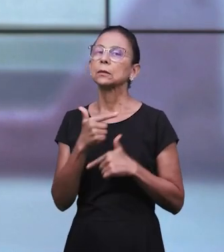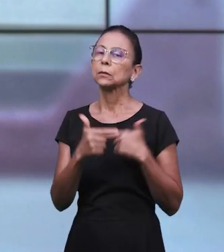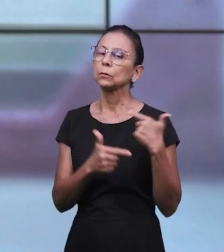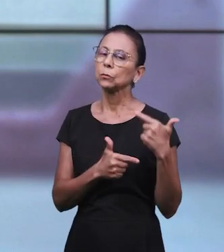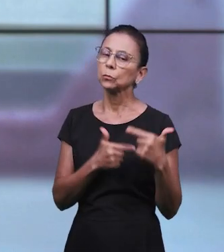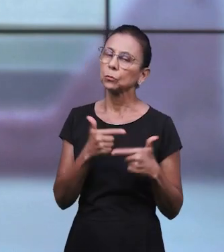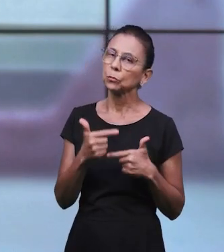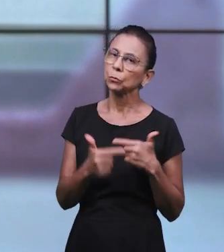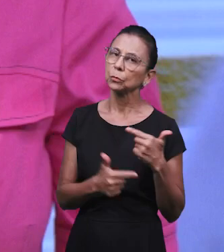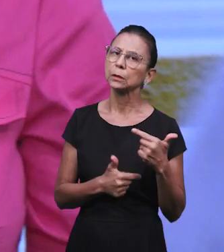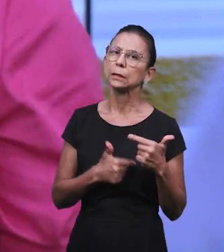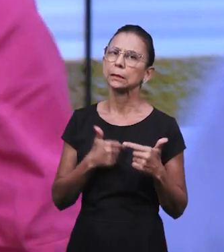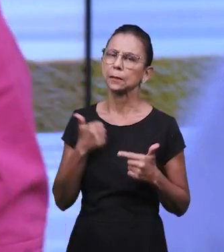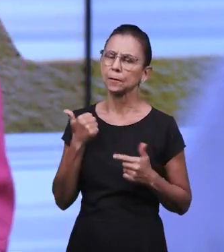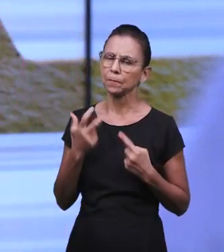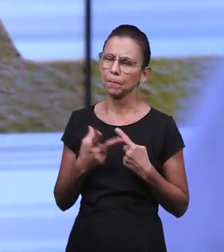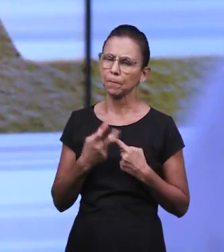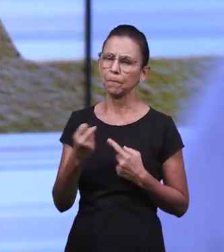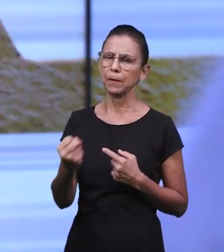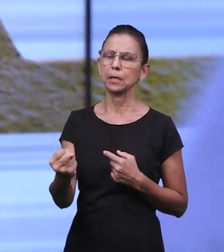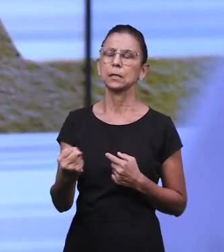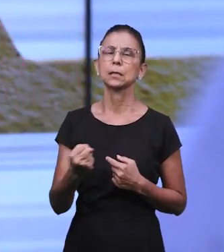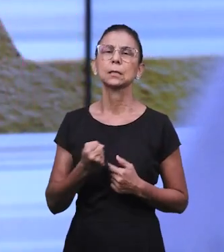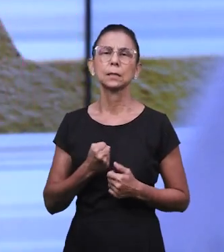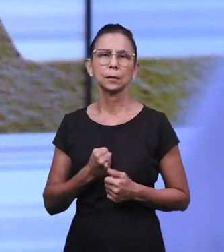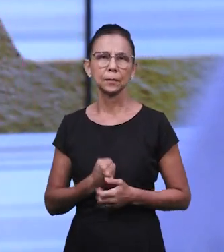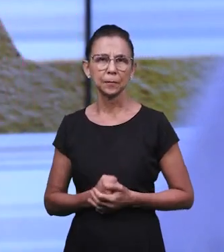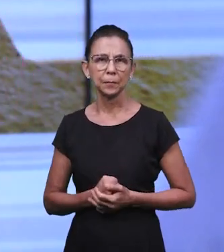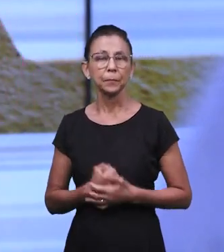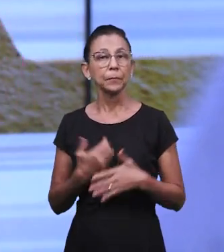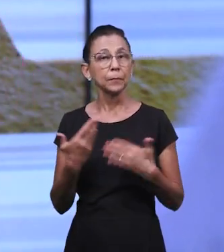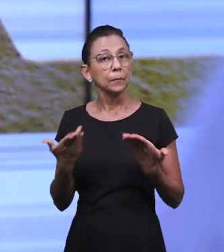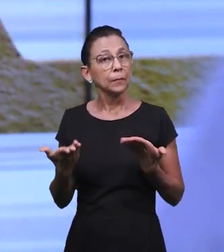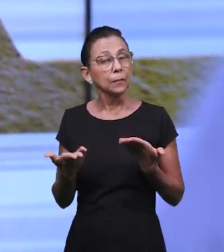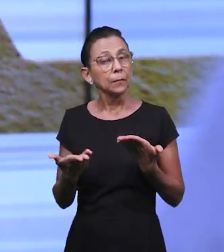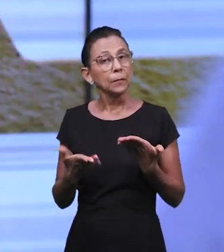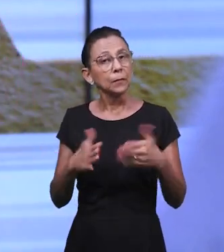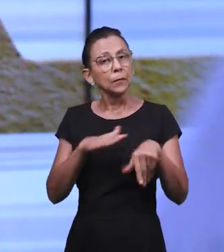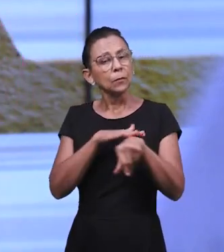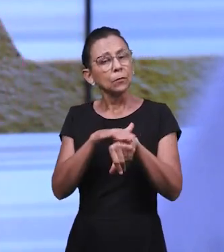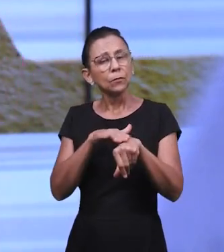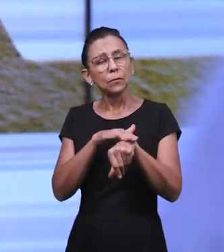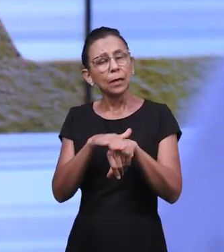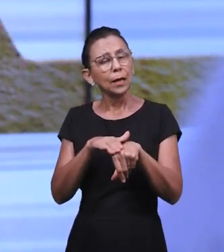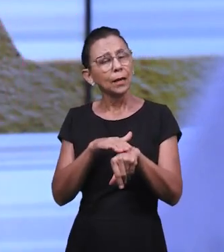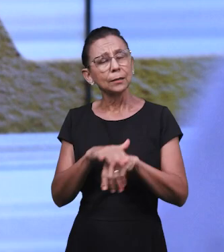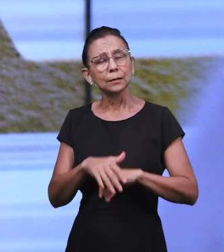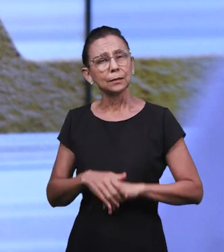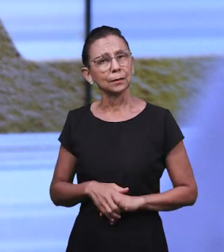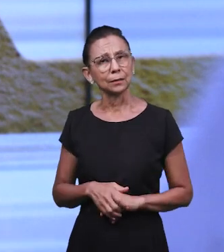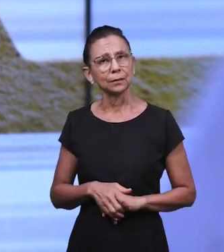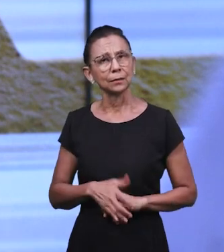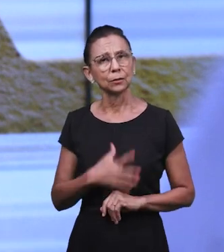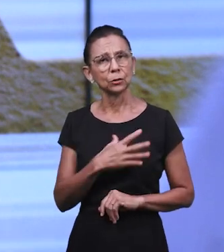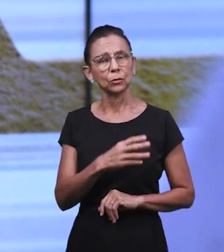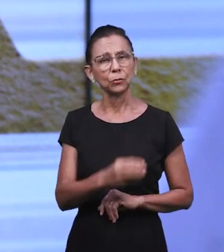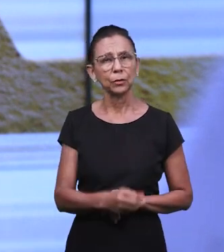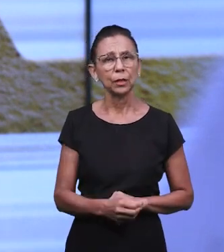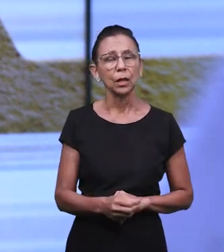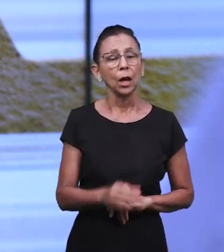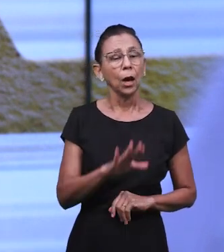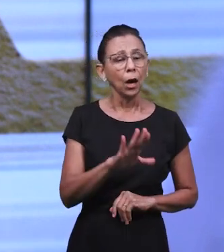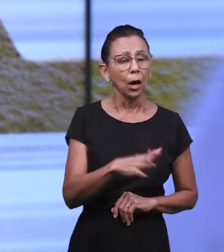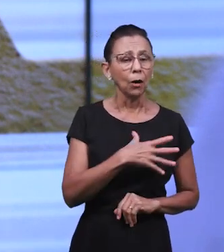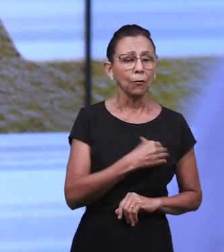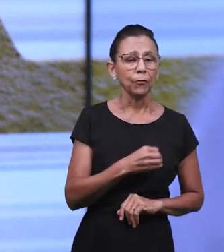boas escolhas. Por isso, converse com seus filhos, explique por que uma coisa pode e outra não, porque